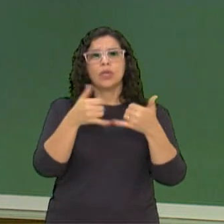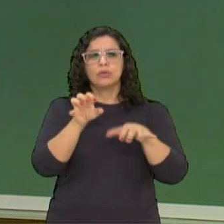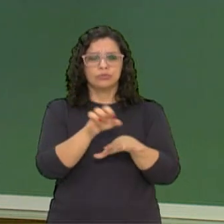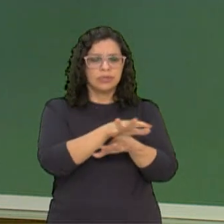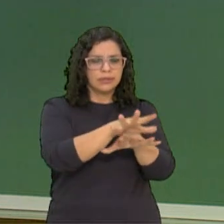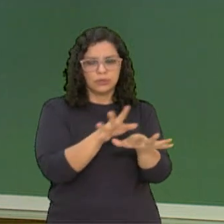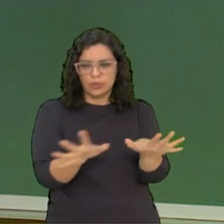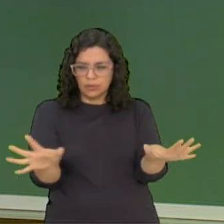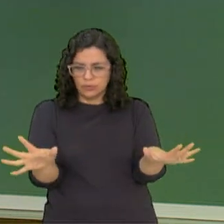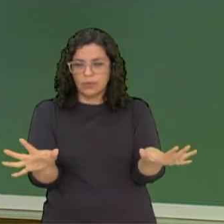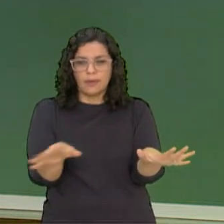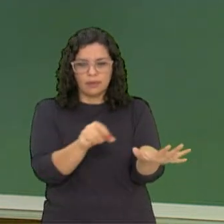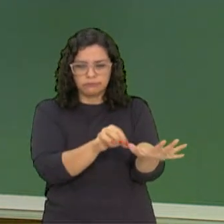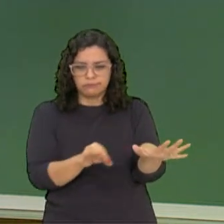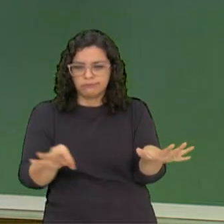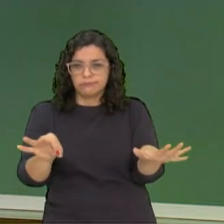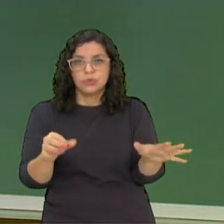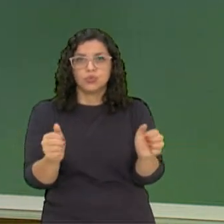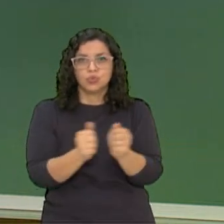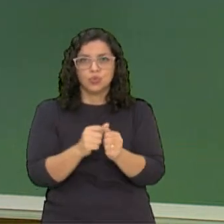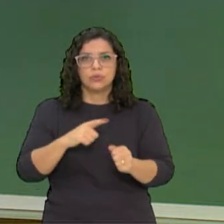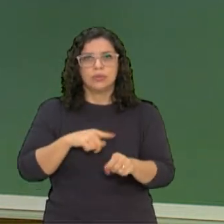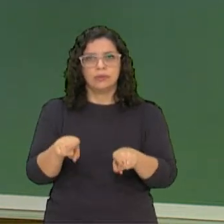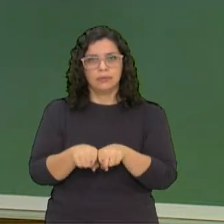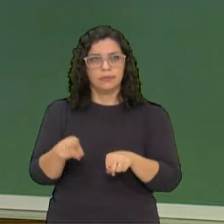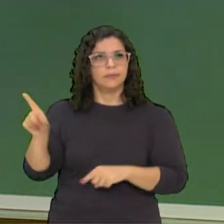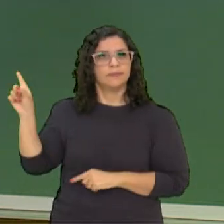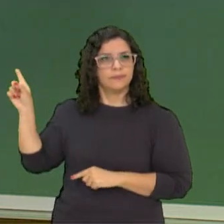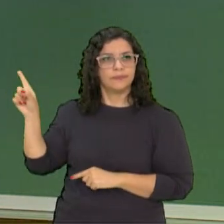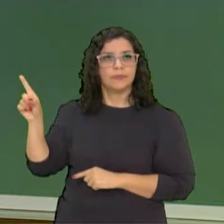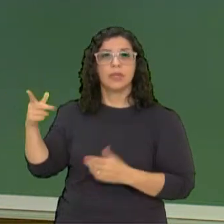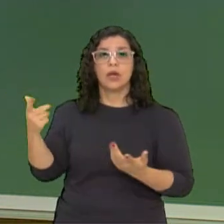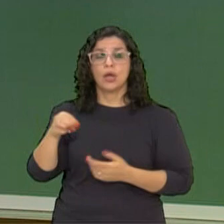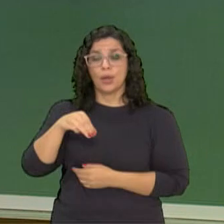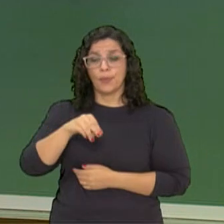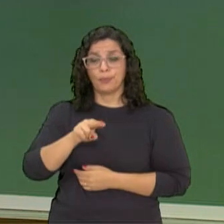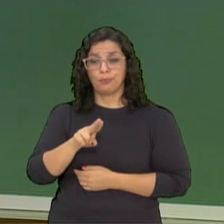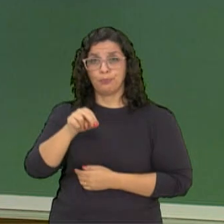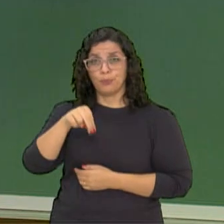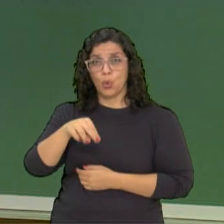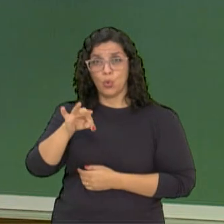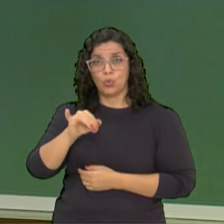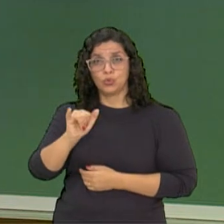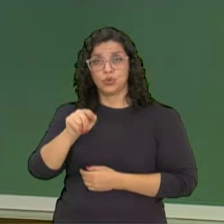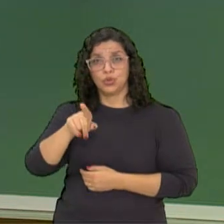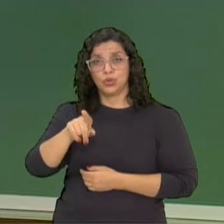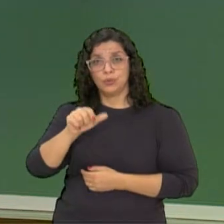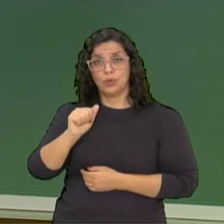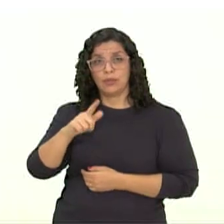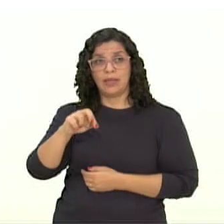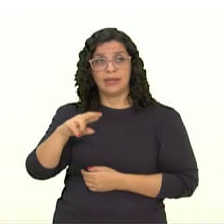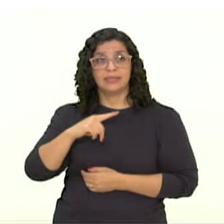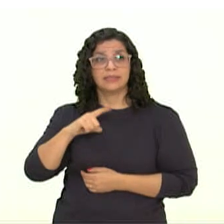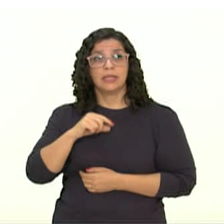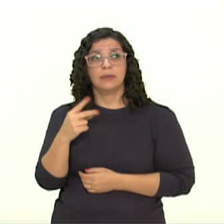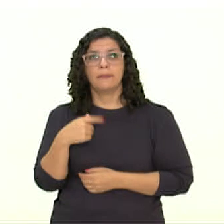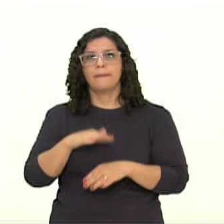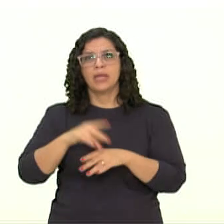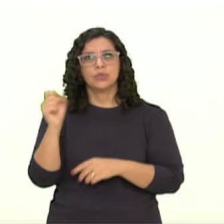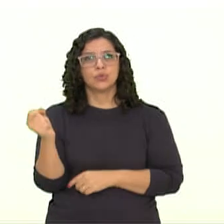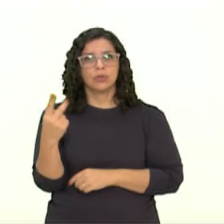com os dendritos e ali a terminação desse axônio. E os multipolares têm mais de 2 prolongamentos, tá,